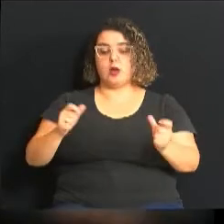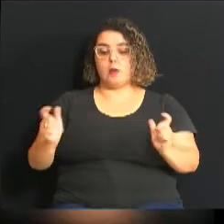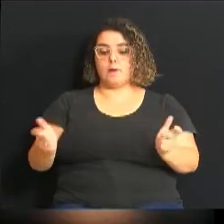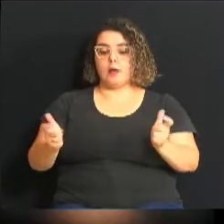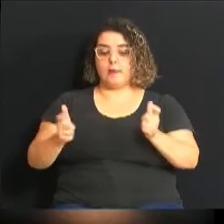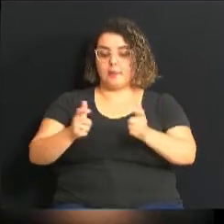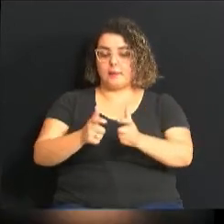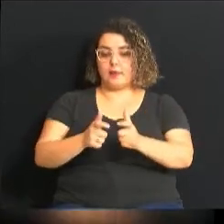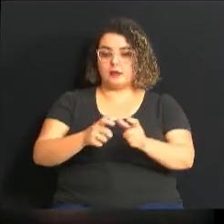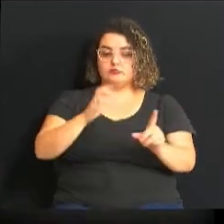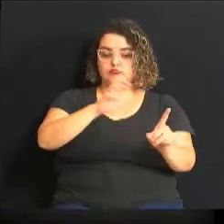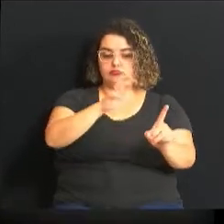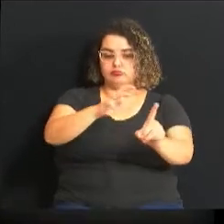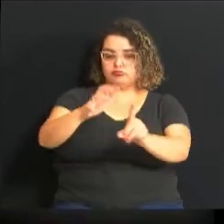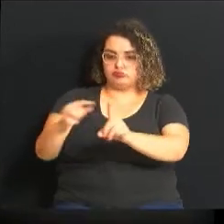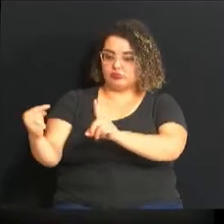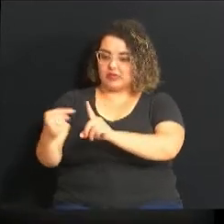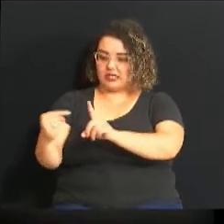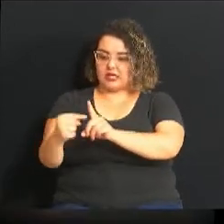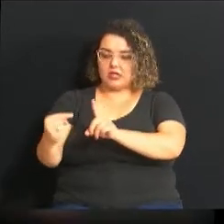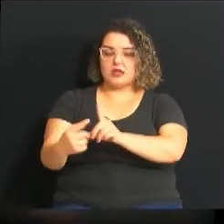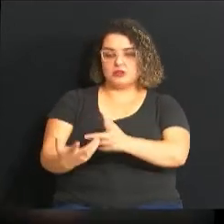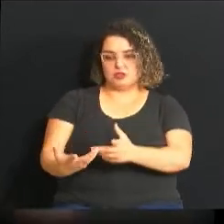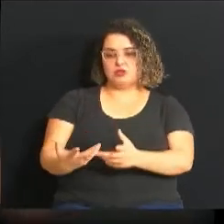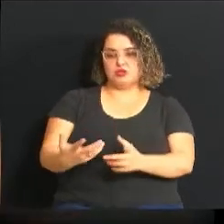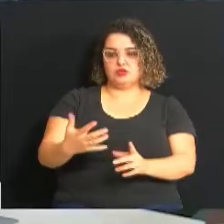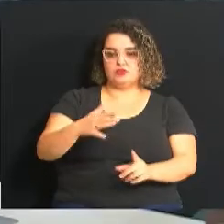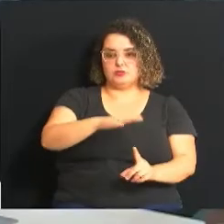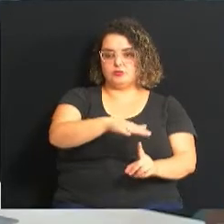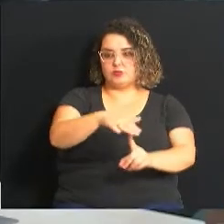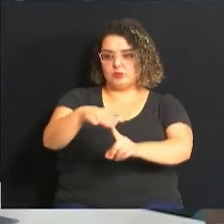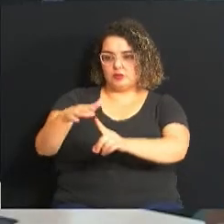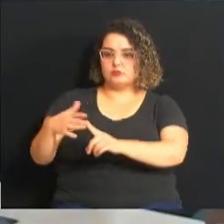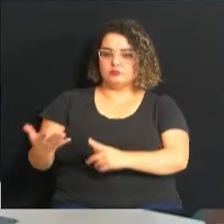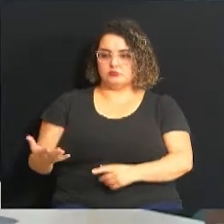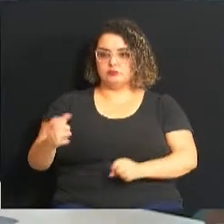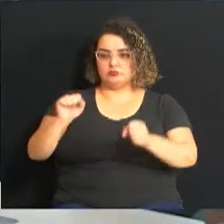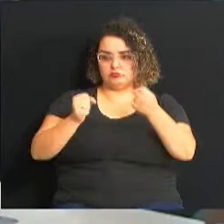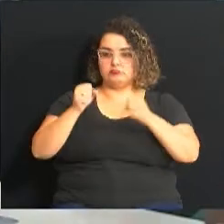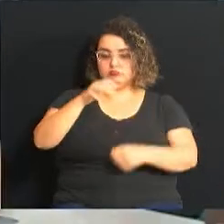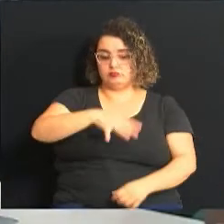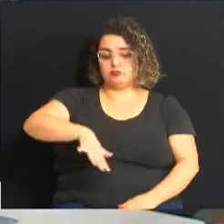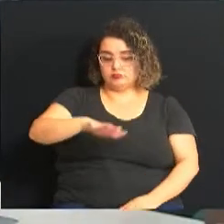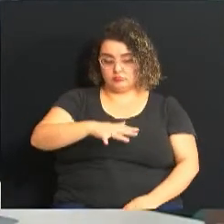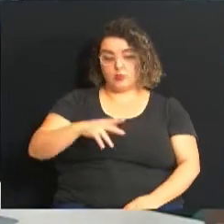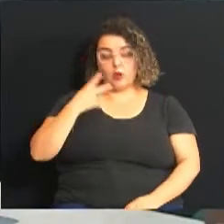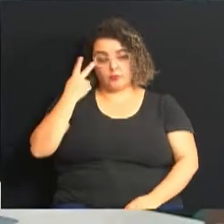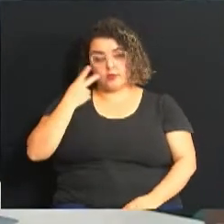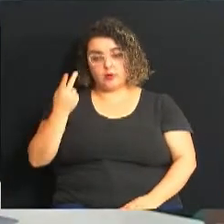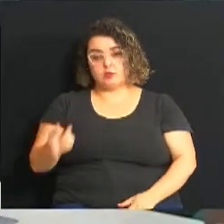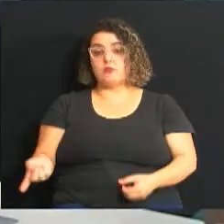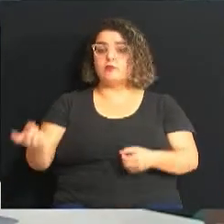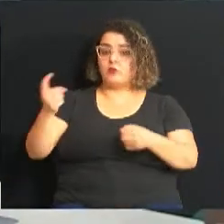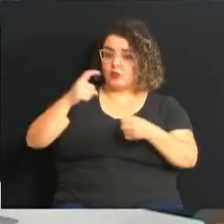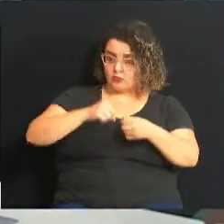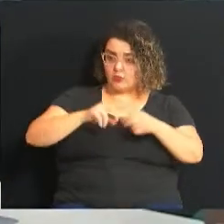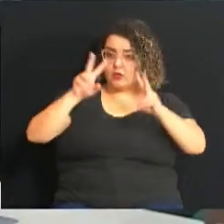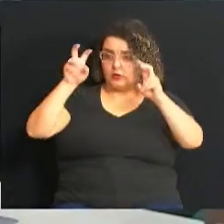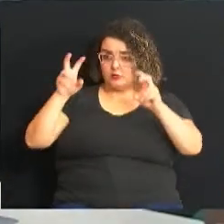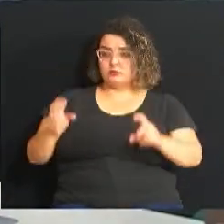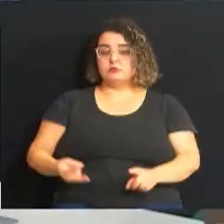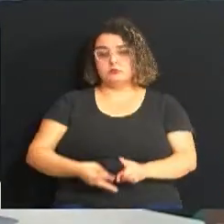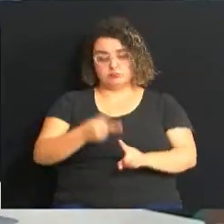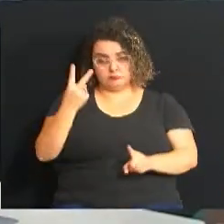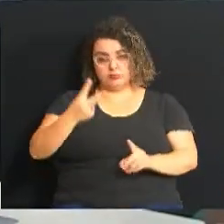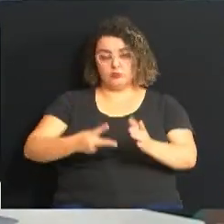impactos ambientais causados pelo setor industrial. Segundo o vereador, o tema será retomado no segundo semestre,